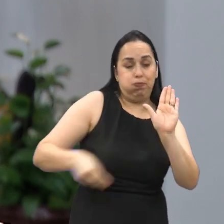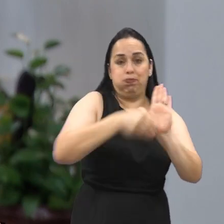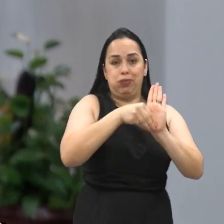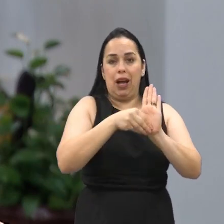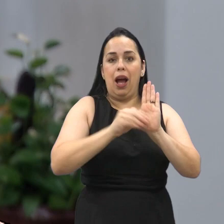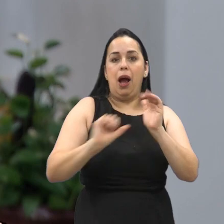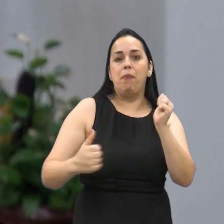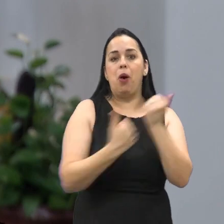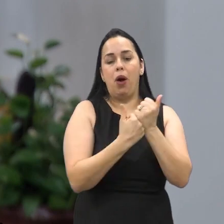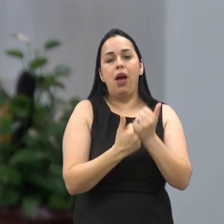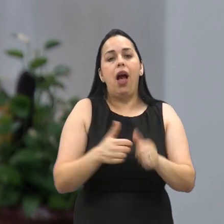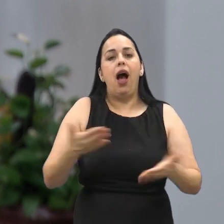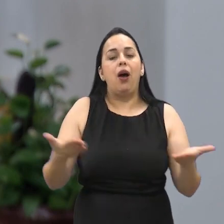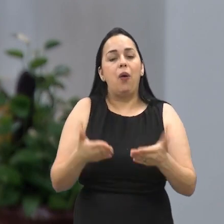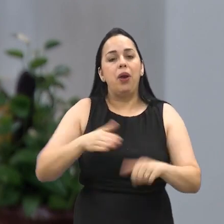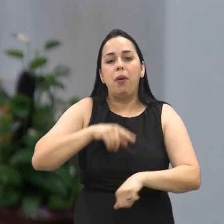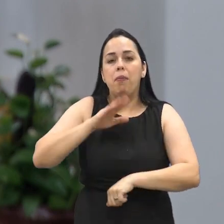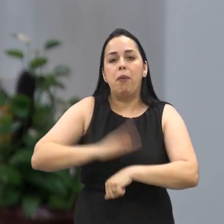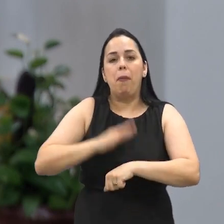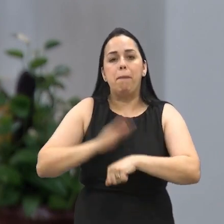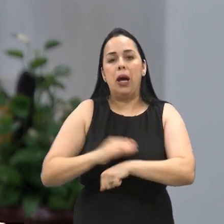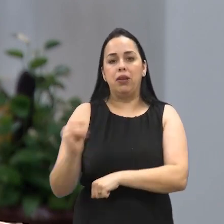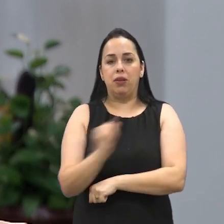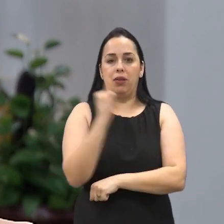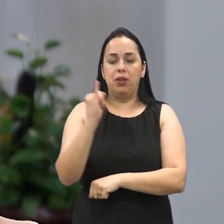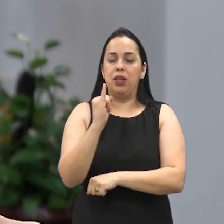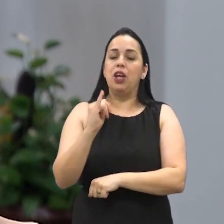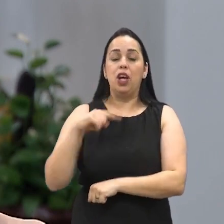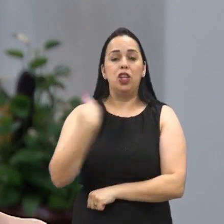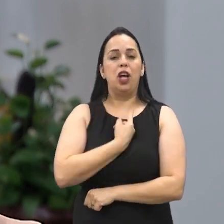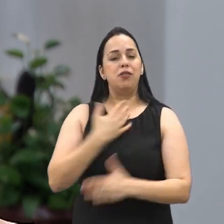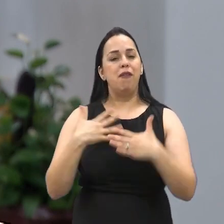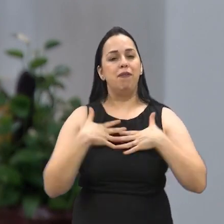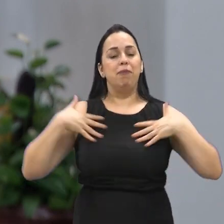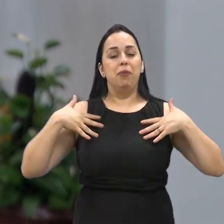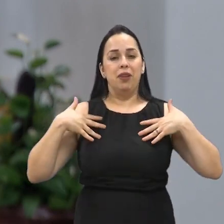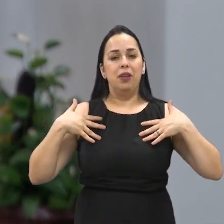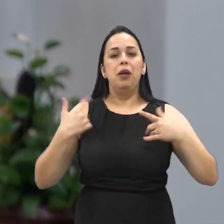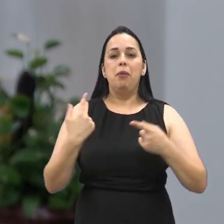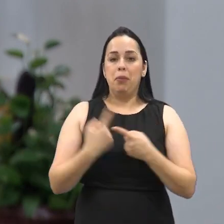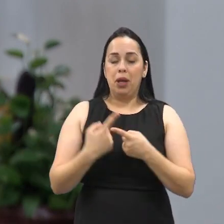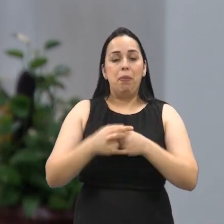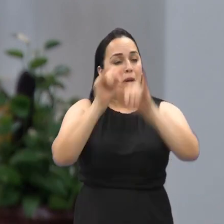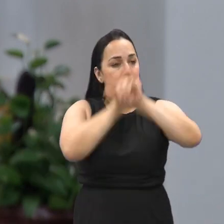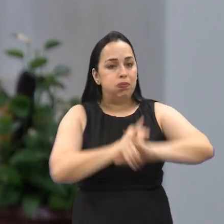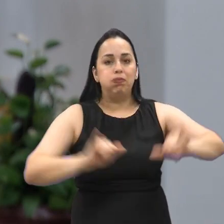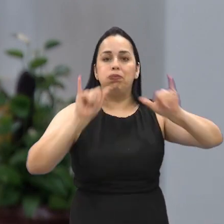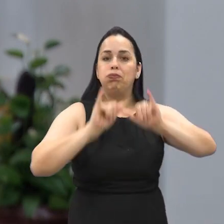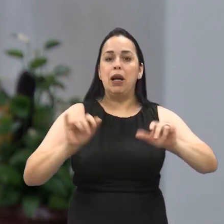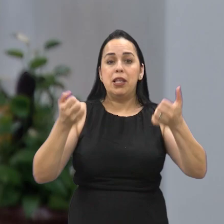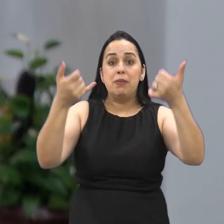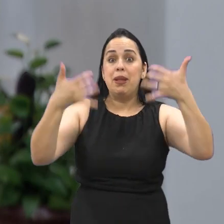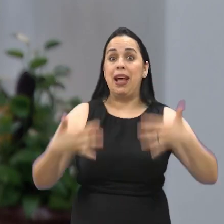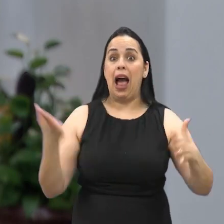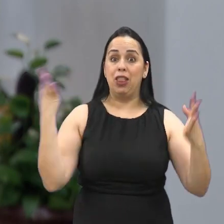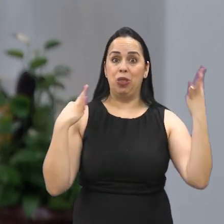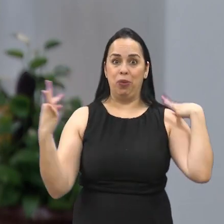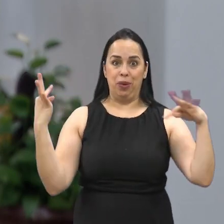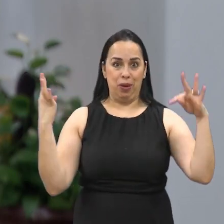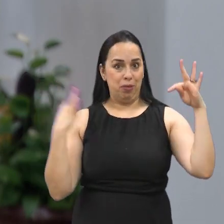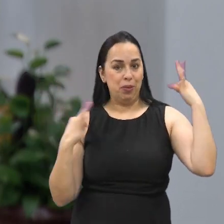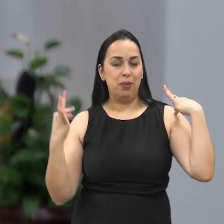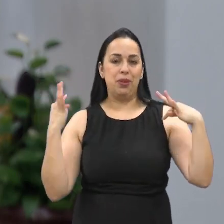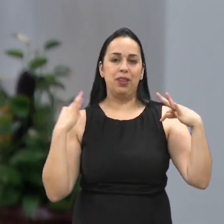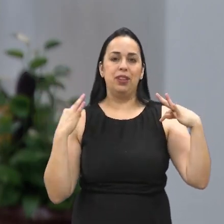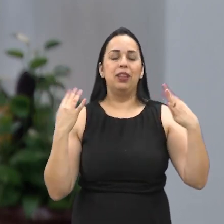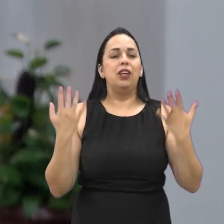agora é um momento importante e de comemoração, porque se pode falar mais de turismo, né? Cada vez nós